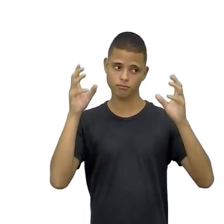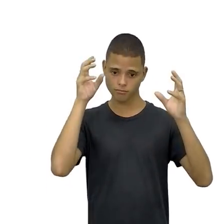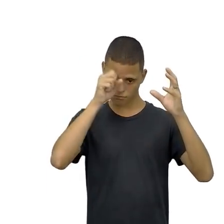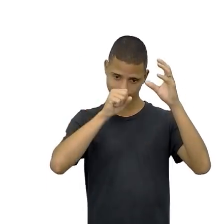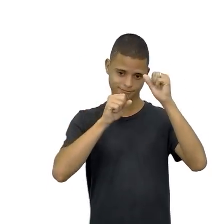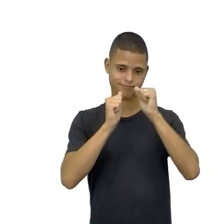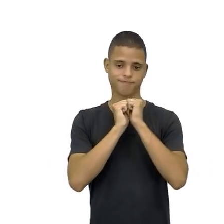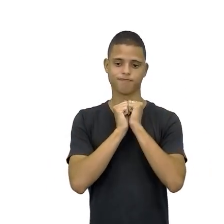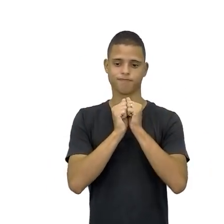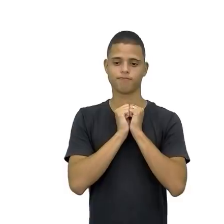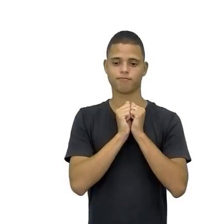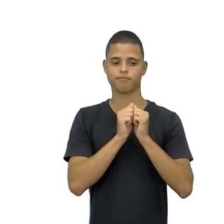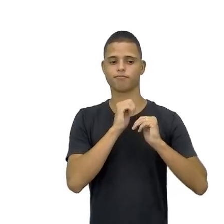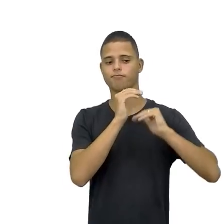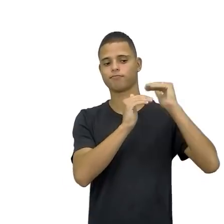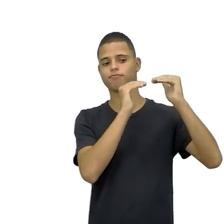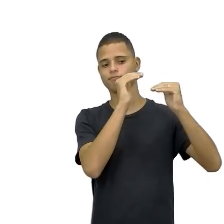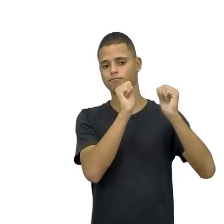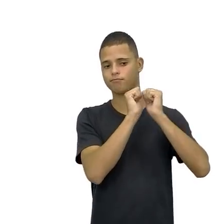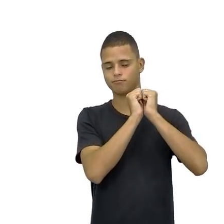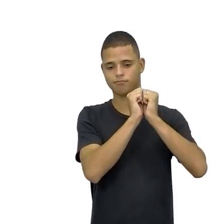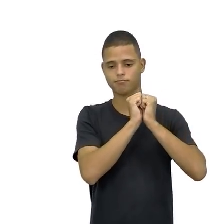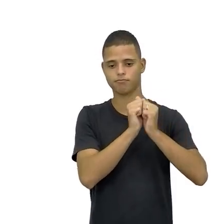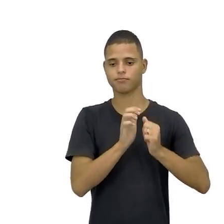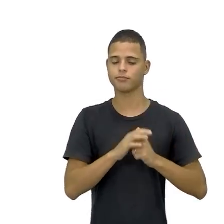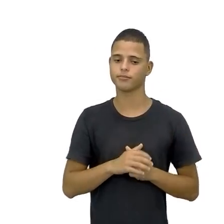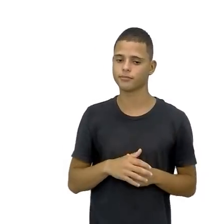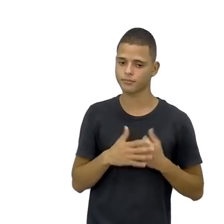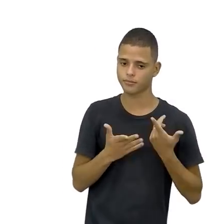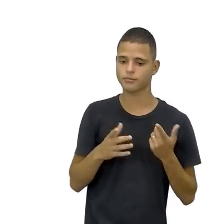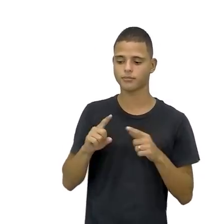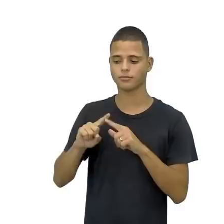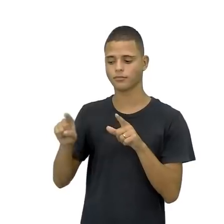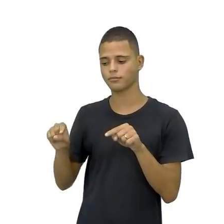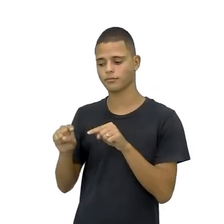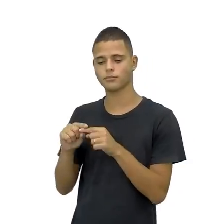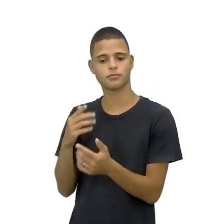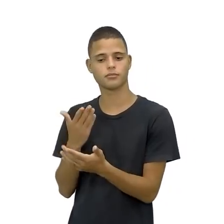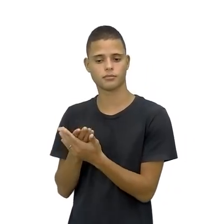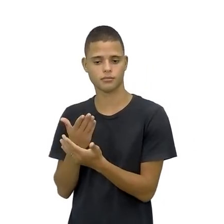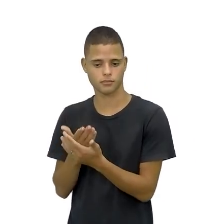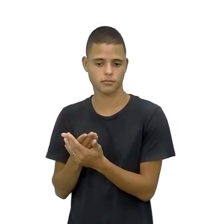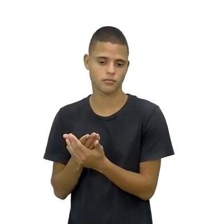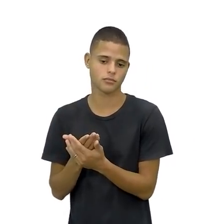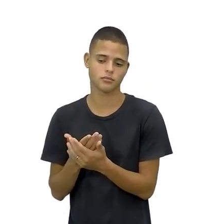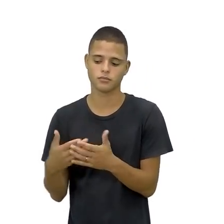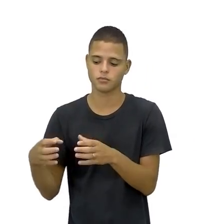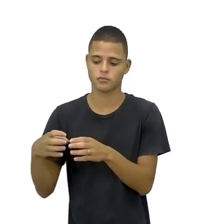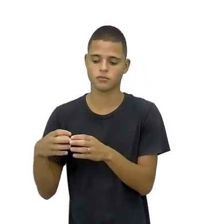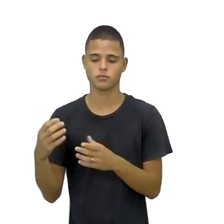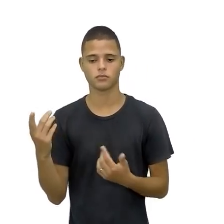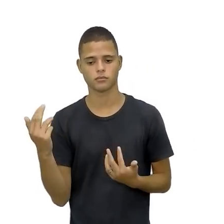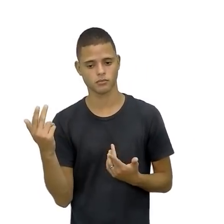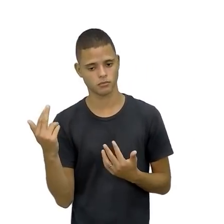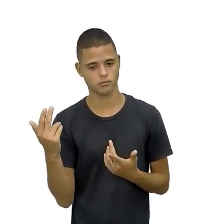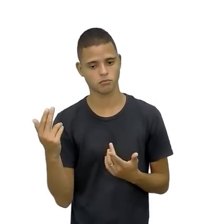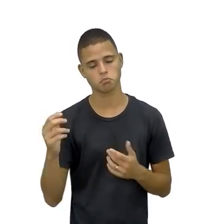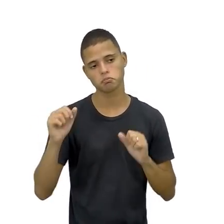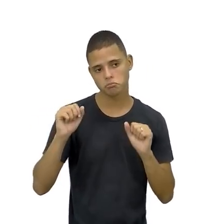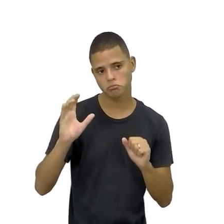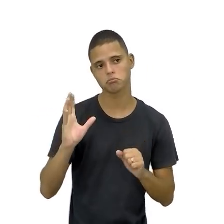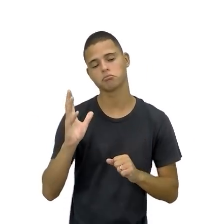se trata dentro da mesma turma, muito provavelmente, e não de certa forma, certamente, né, mas